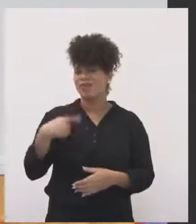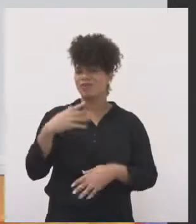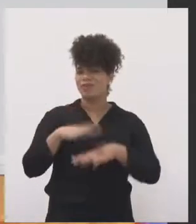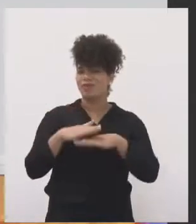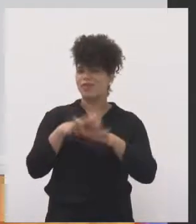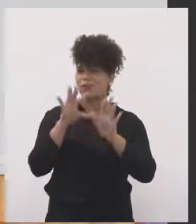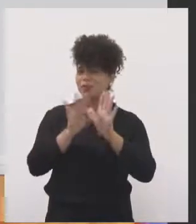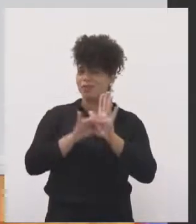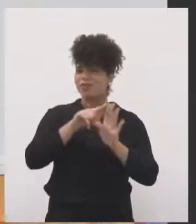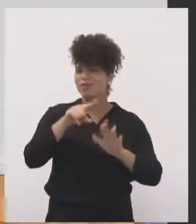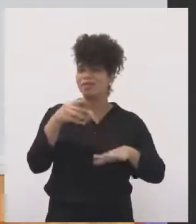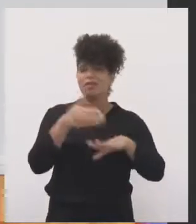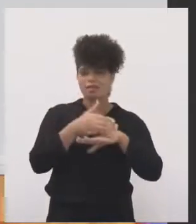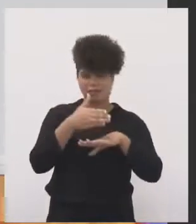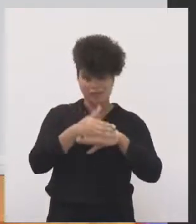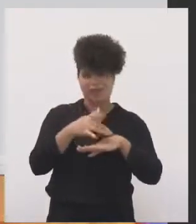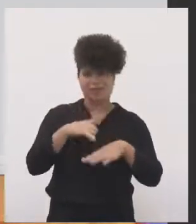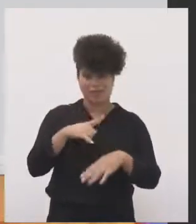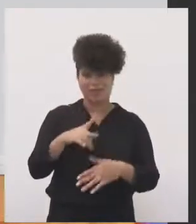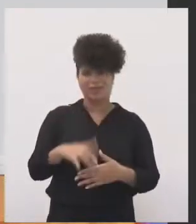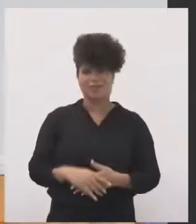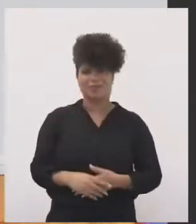para vocês acessarem, tá?